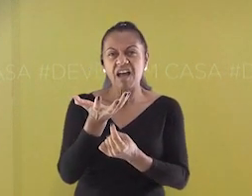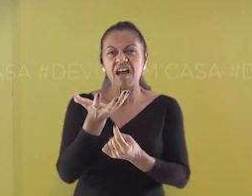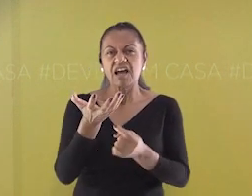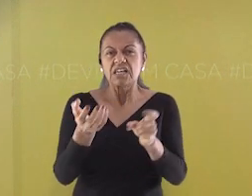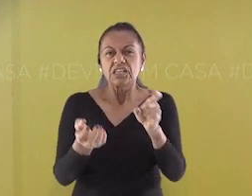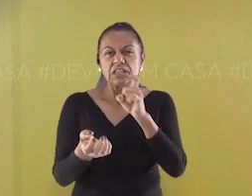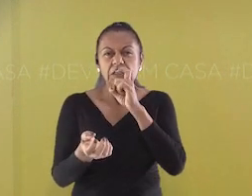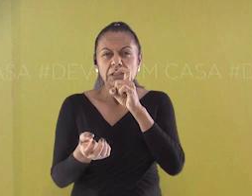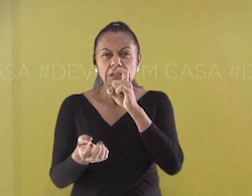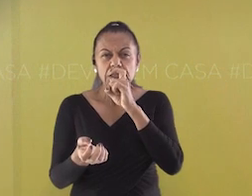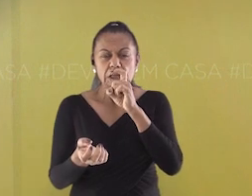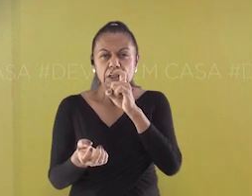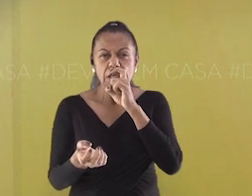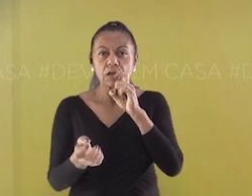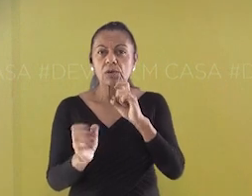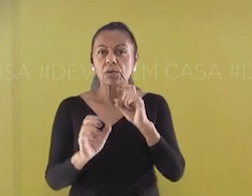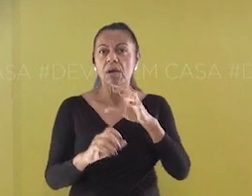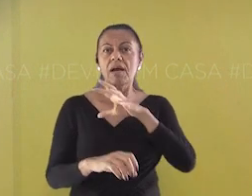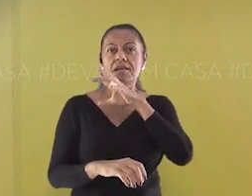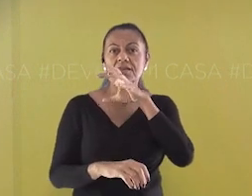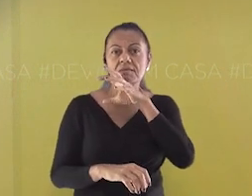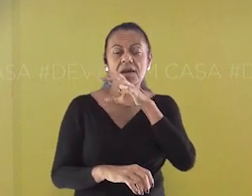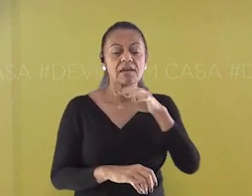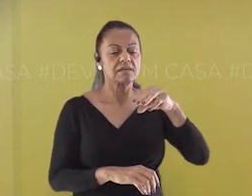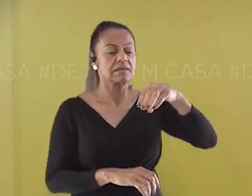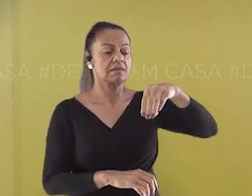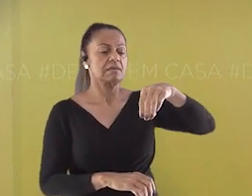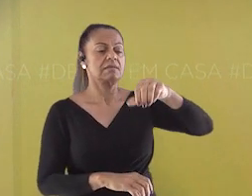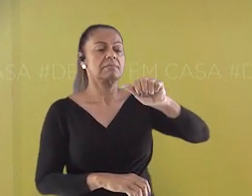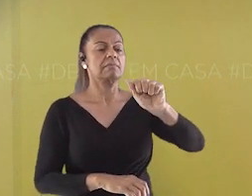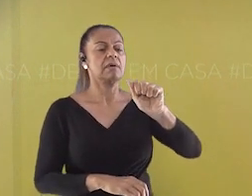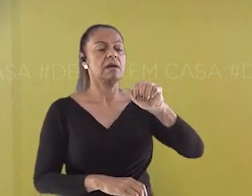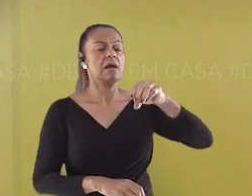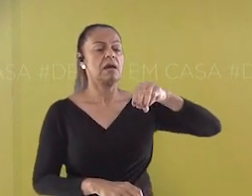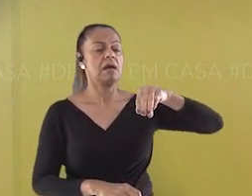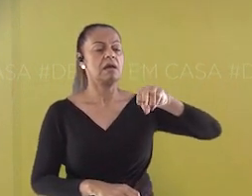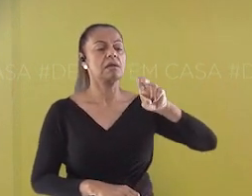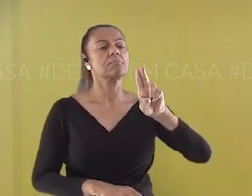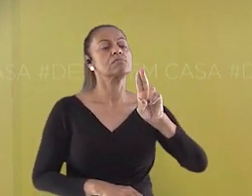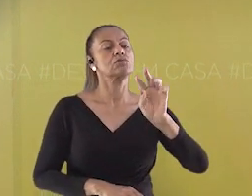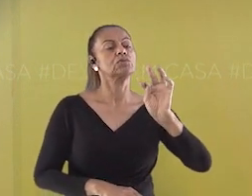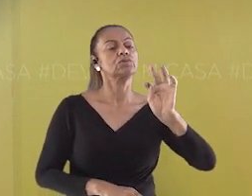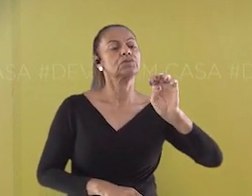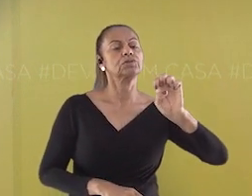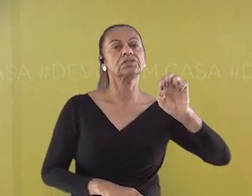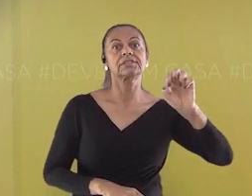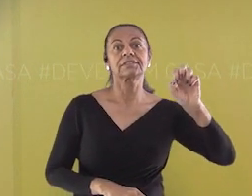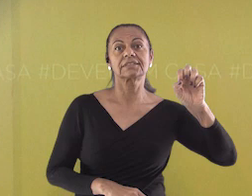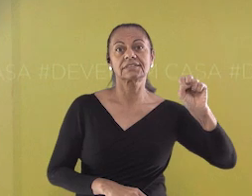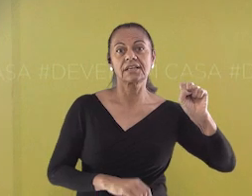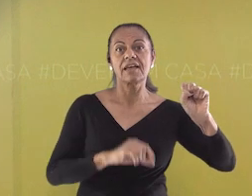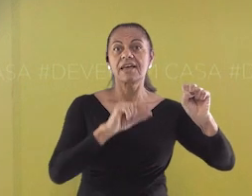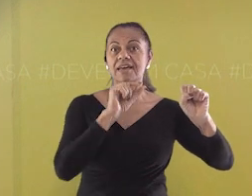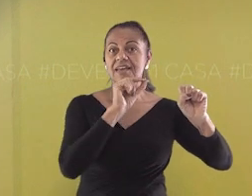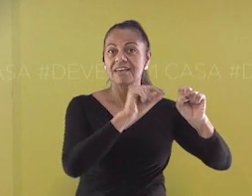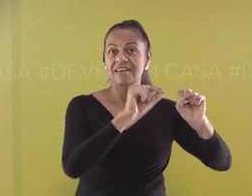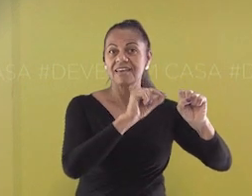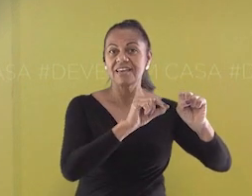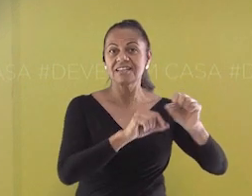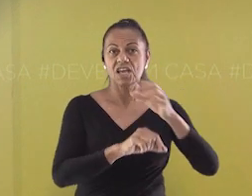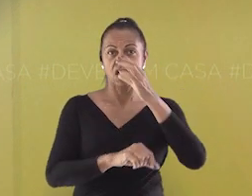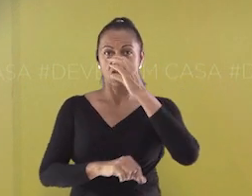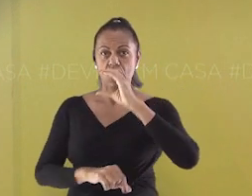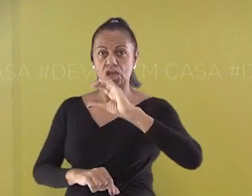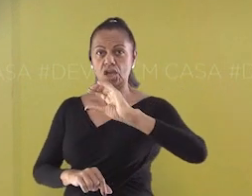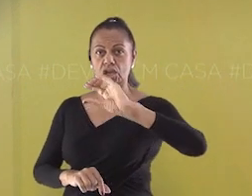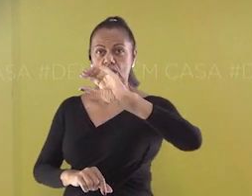era glacial, como no caso dos mamutes, que são ancestrais dos